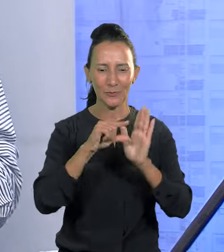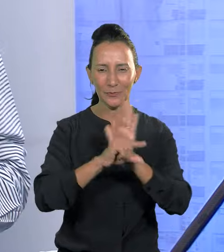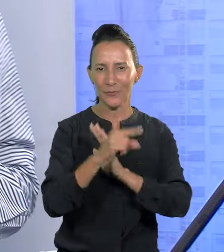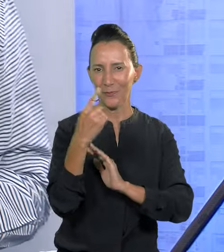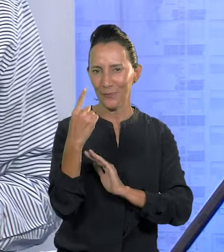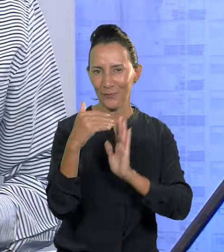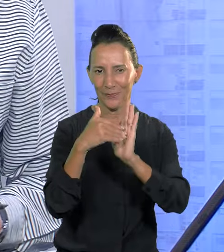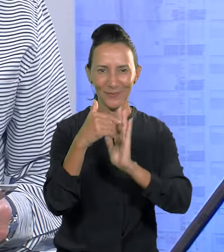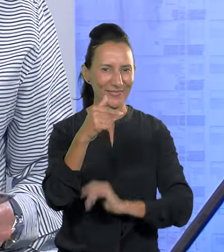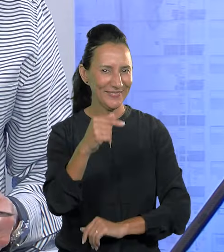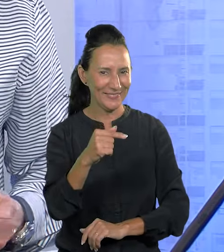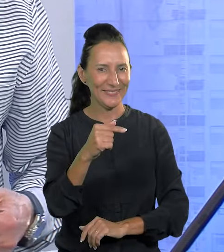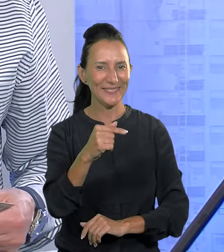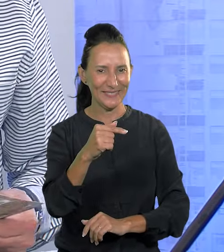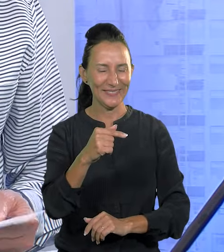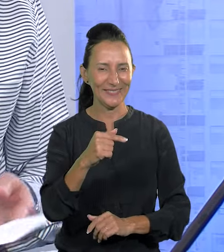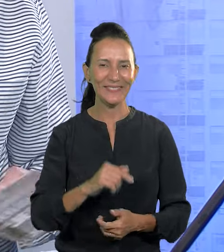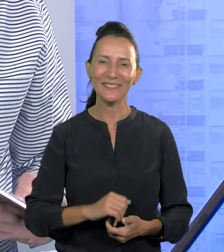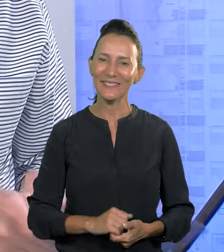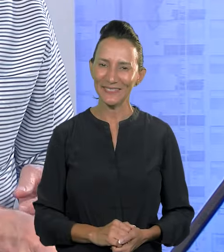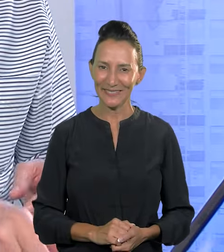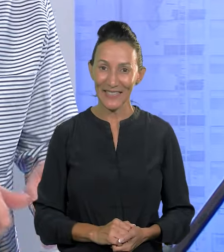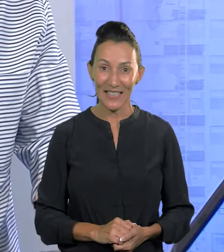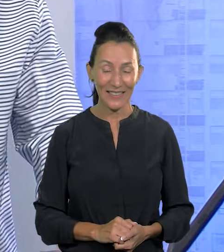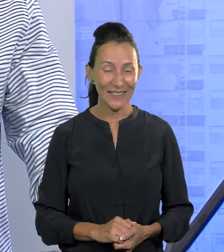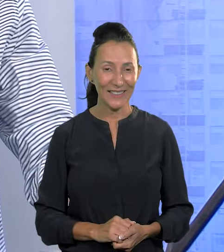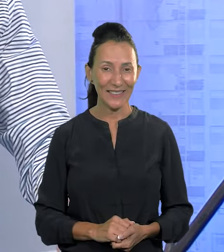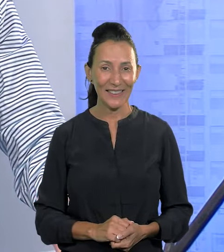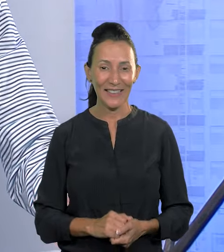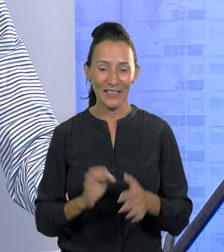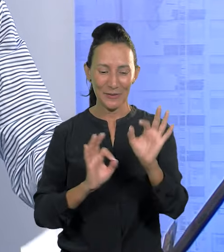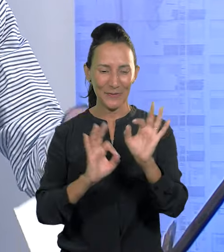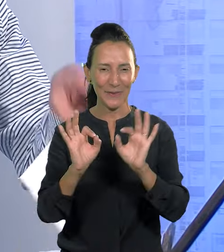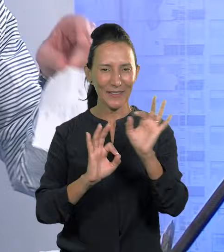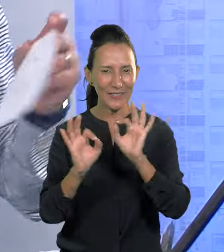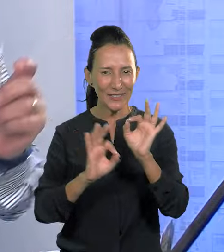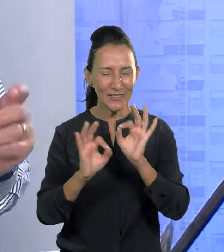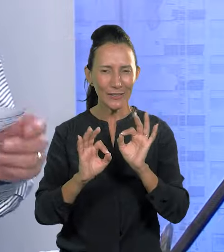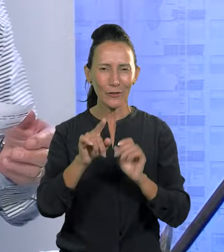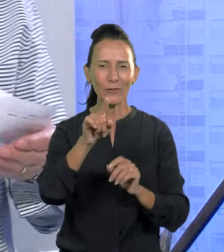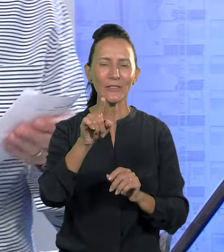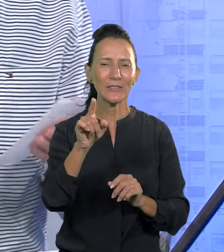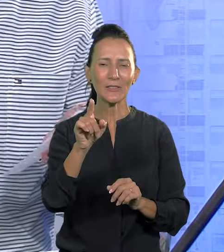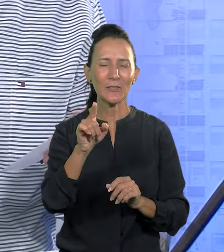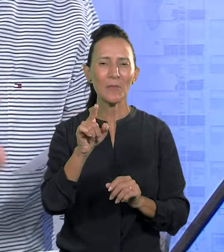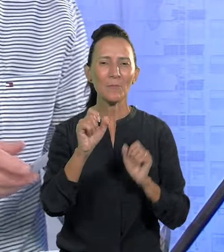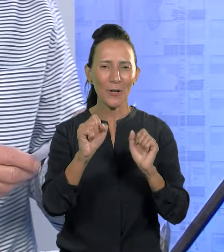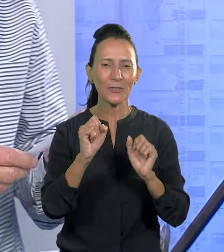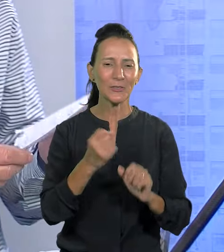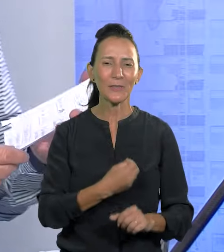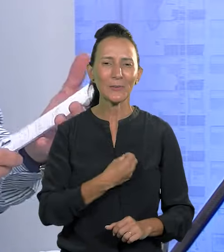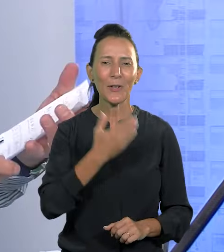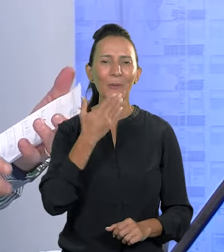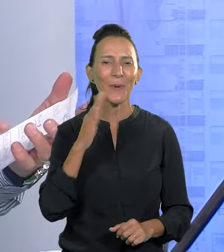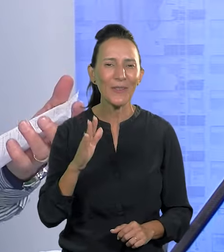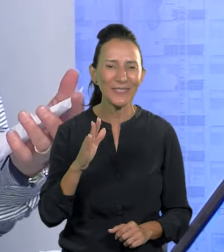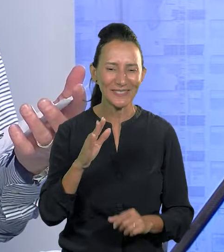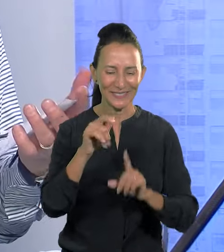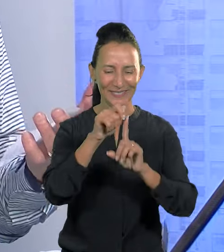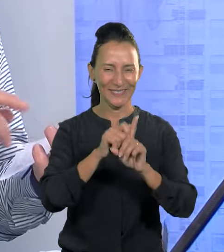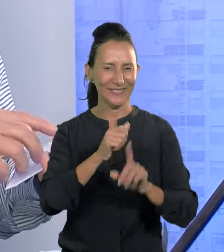versículos 1 a 7. Qual a programação que poderá você participar? A